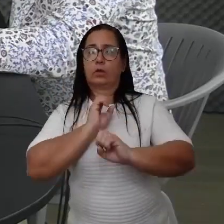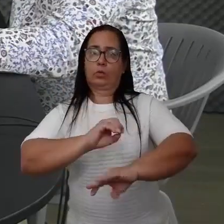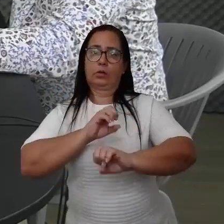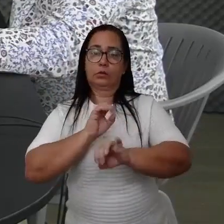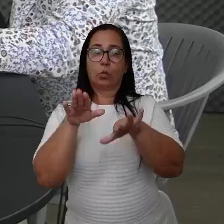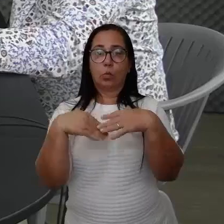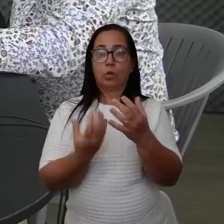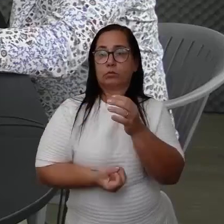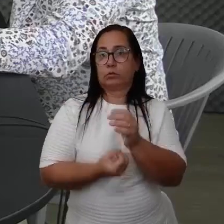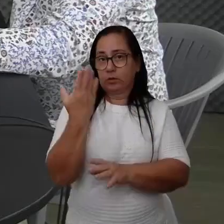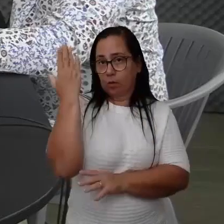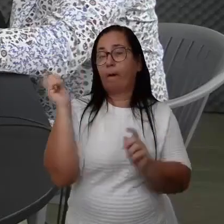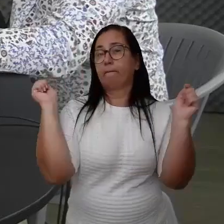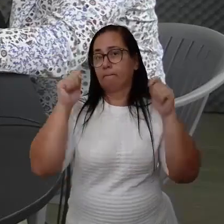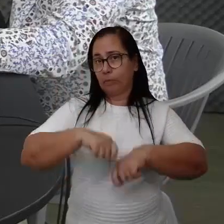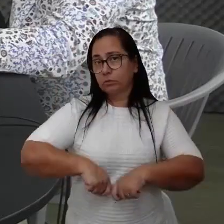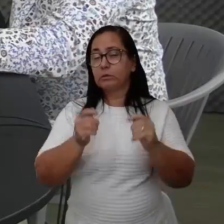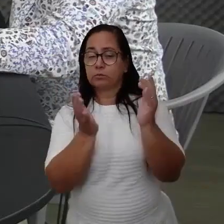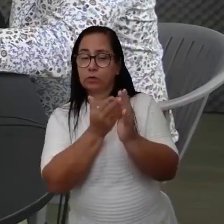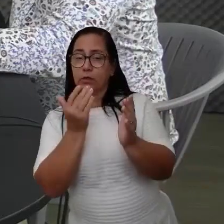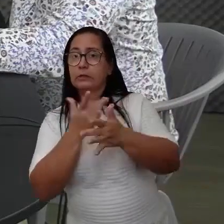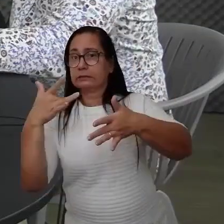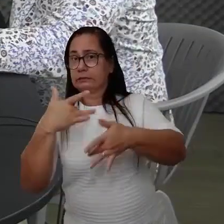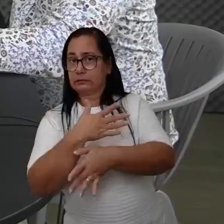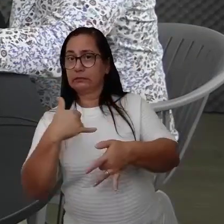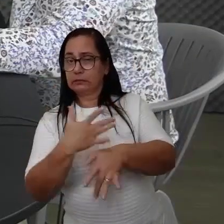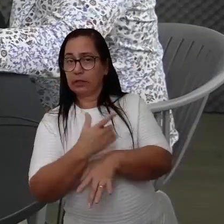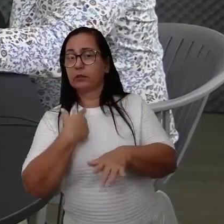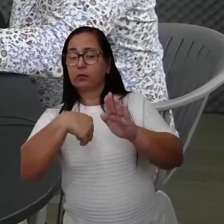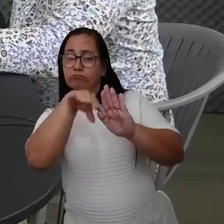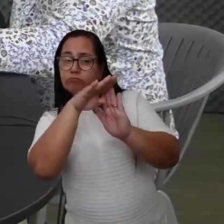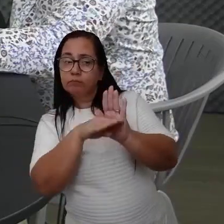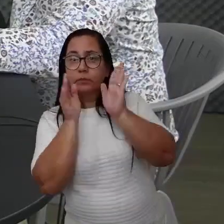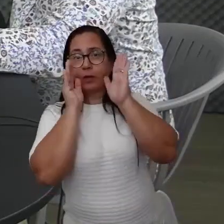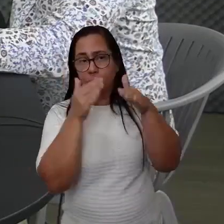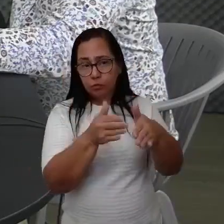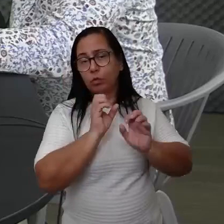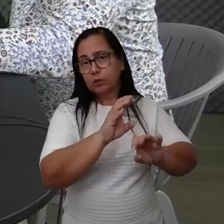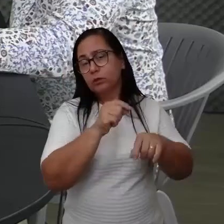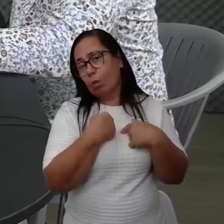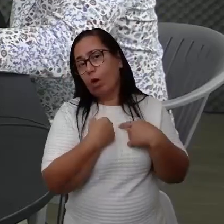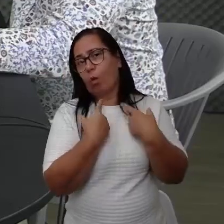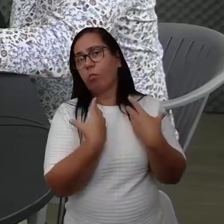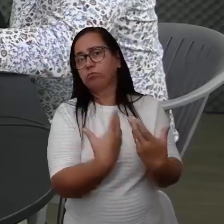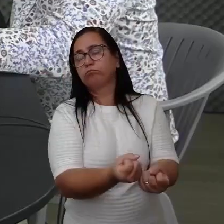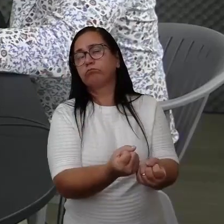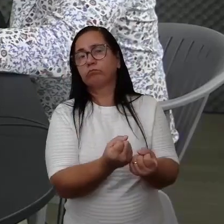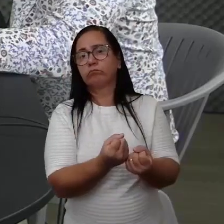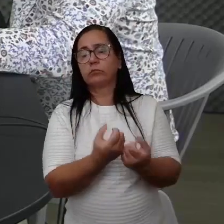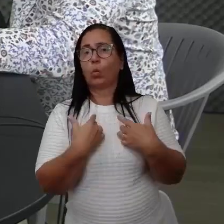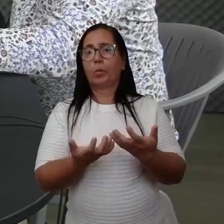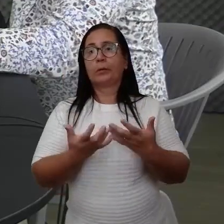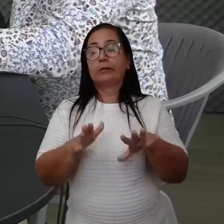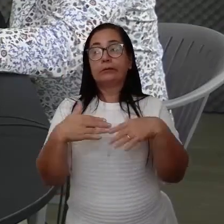surgiu a possibilidade de, dentro do Caderno de Cidades, eu ter as pautas mais direcionadas para a educação, eu fiquei nessa linha.